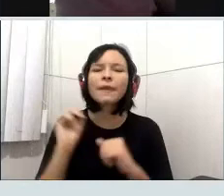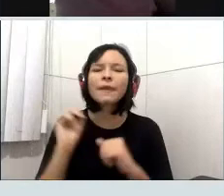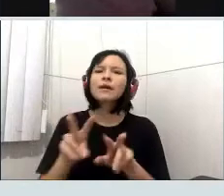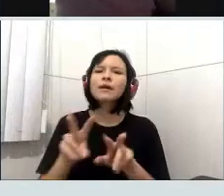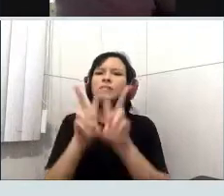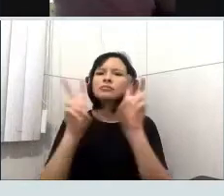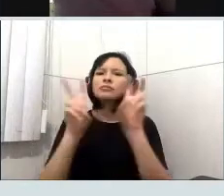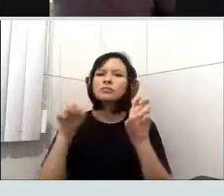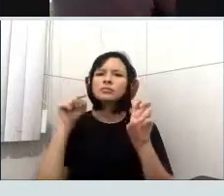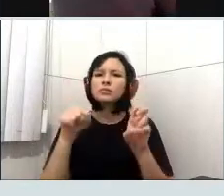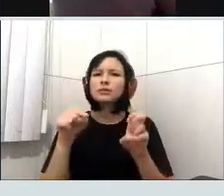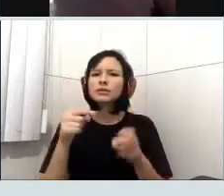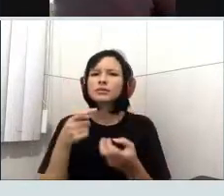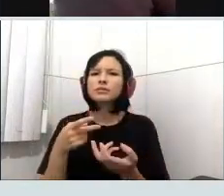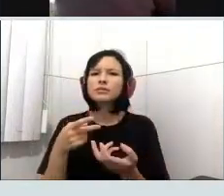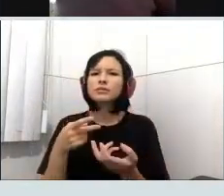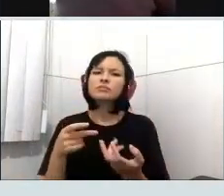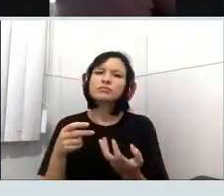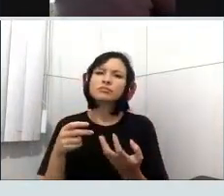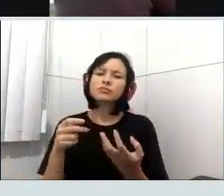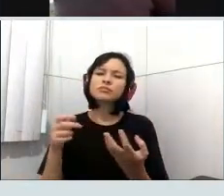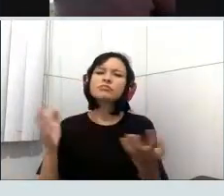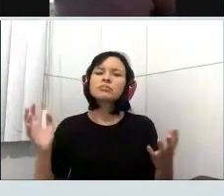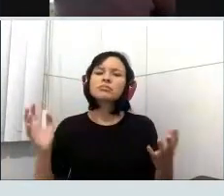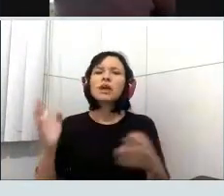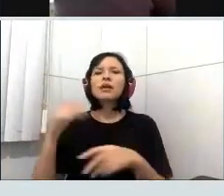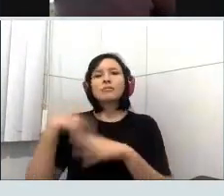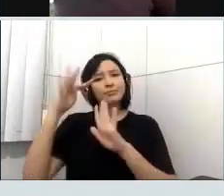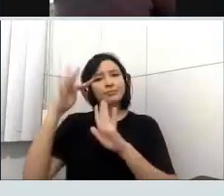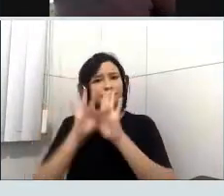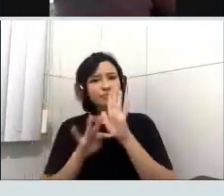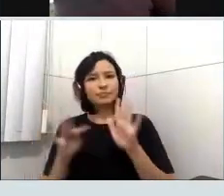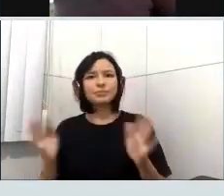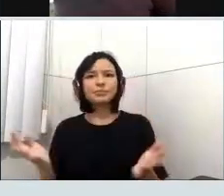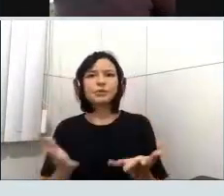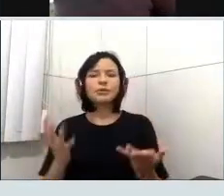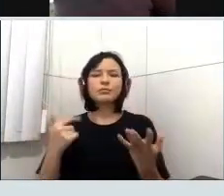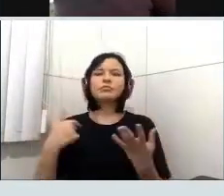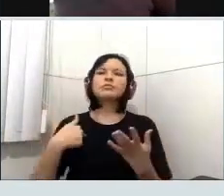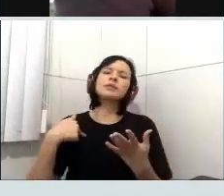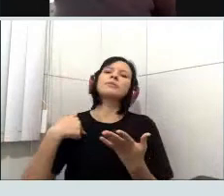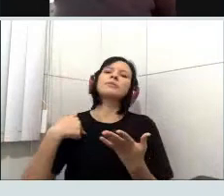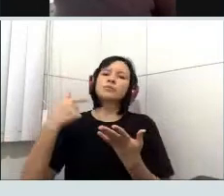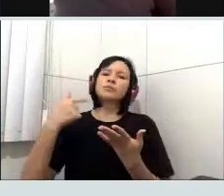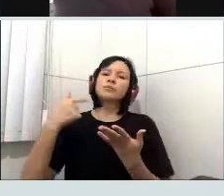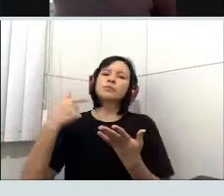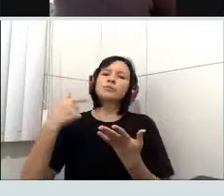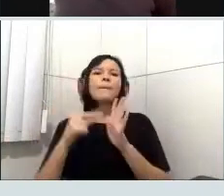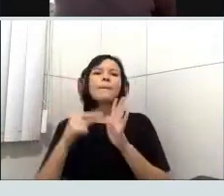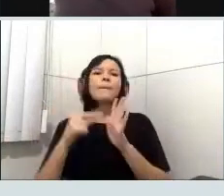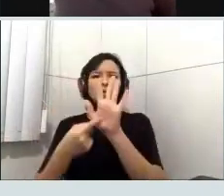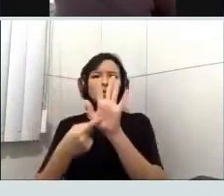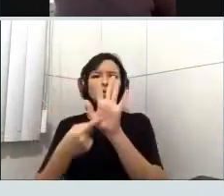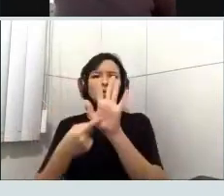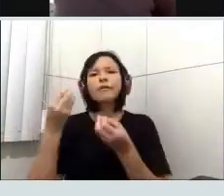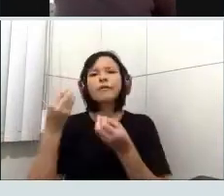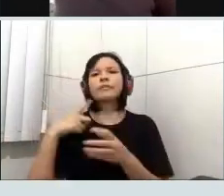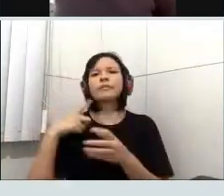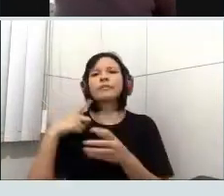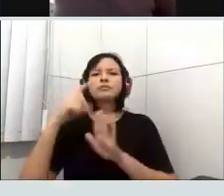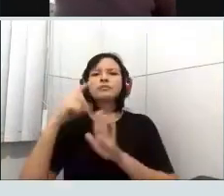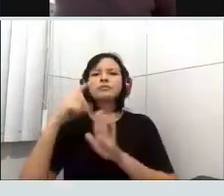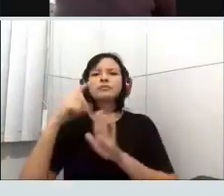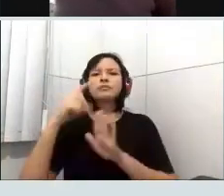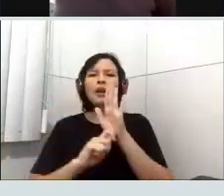algum texto? Vai ter sim, texto motivador, tudo direitinho. Vou fazer uma ficha com proposta, bem direitinho, assim, bem